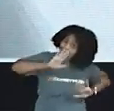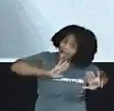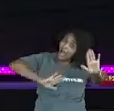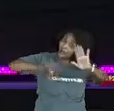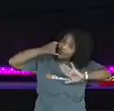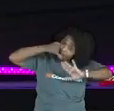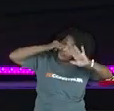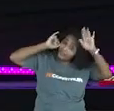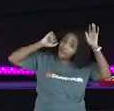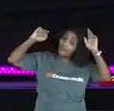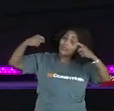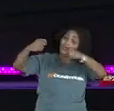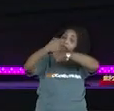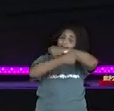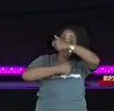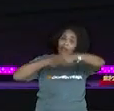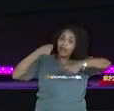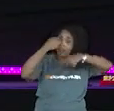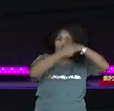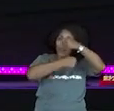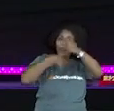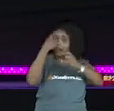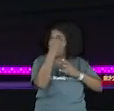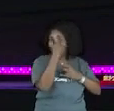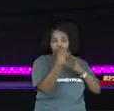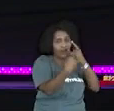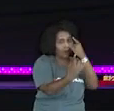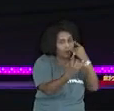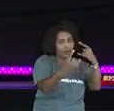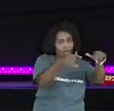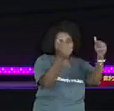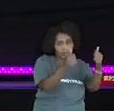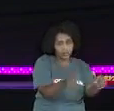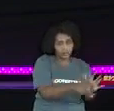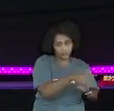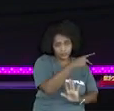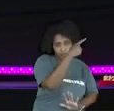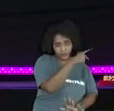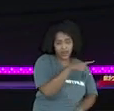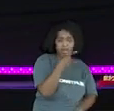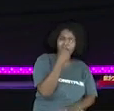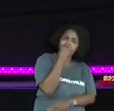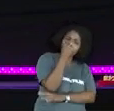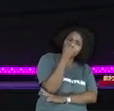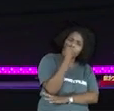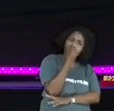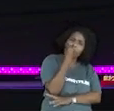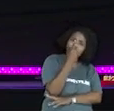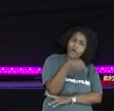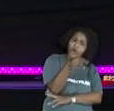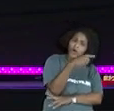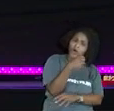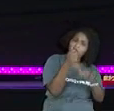serem enganados e para não se interessarem pelos Deuses delas dizendo como essas